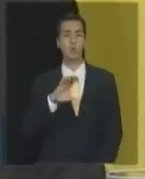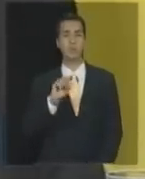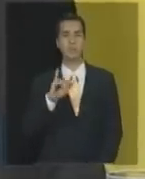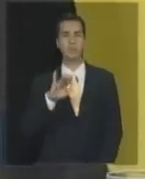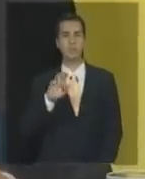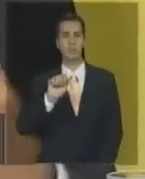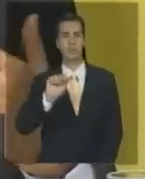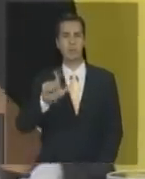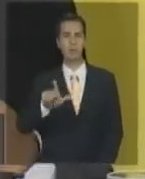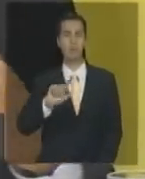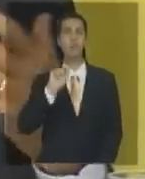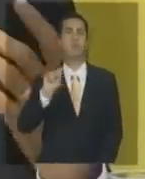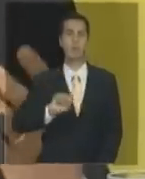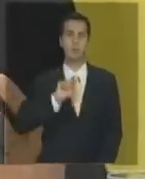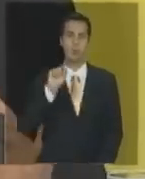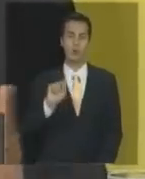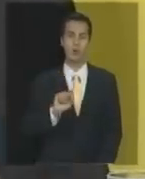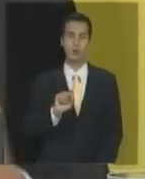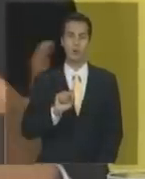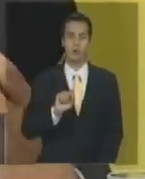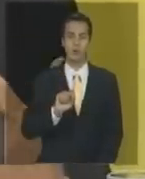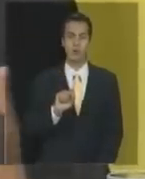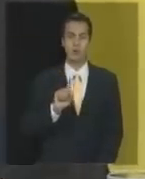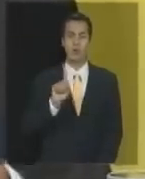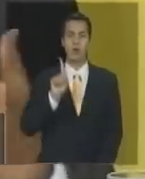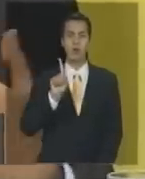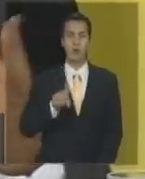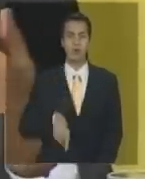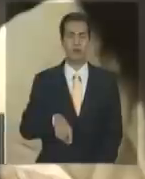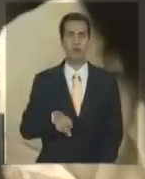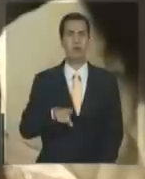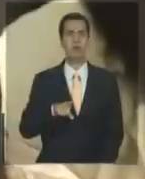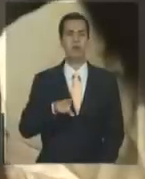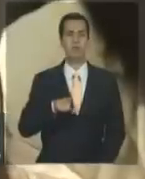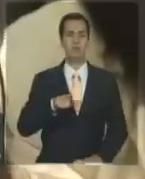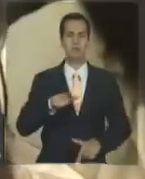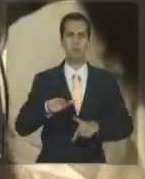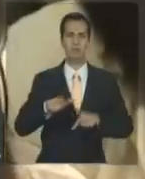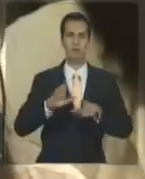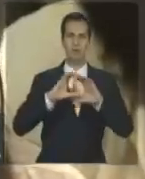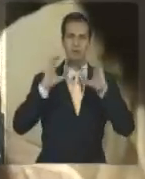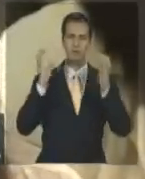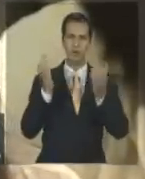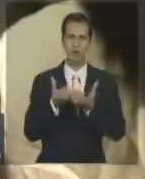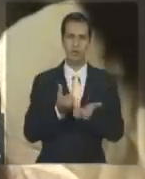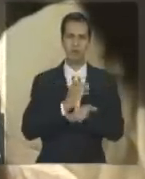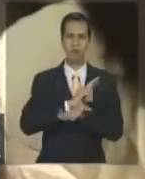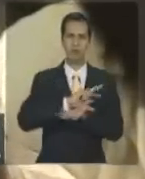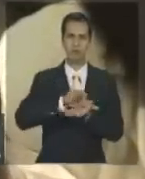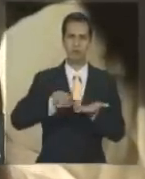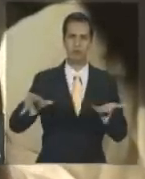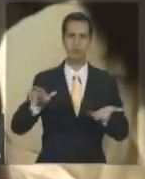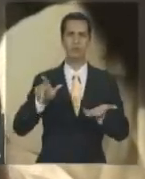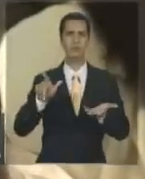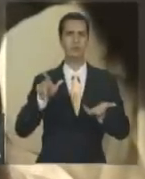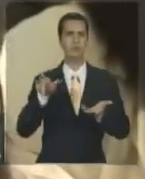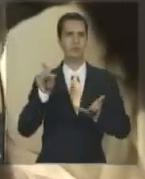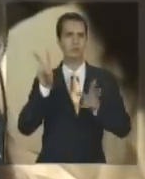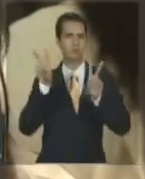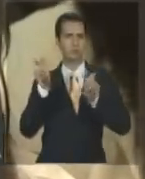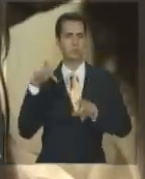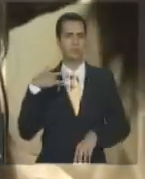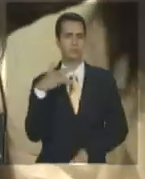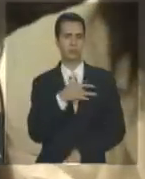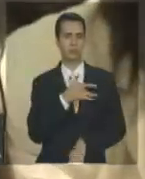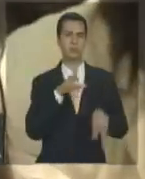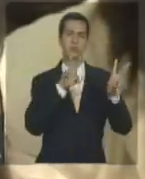Lula e que é considerado o coroamento, a coroação de tantas outras conferências em saúde, em educação, em todas